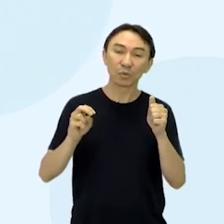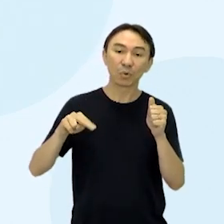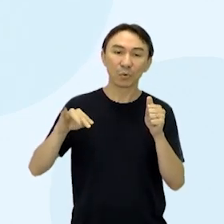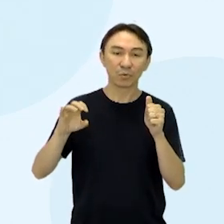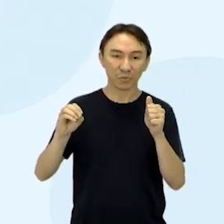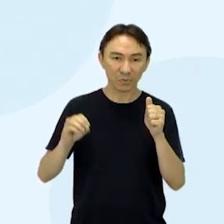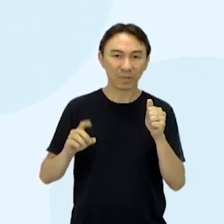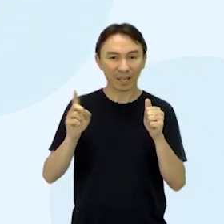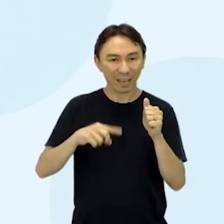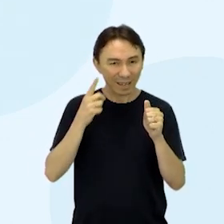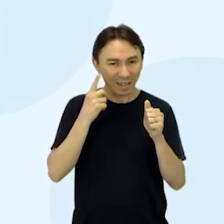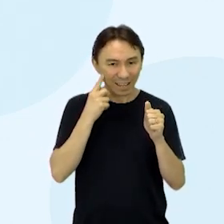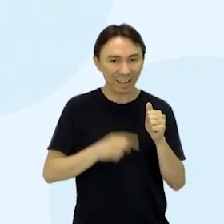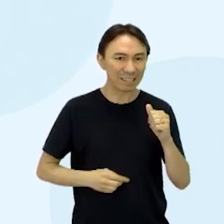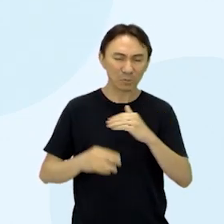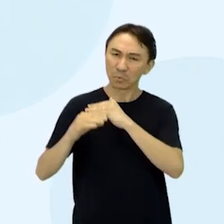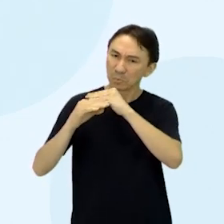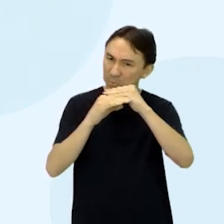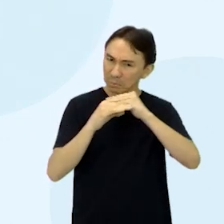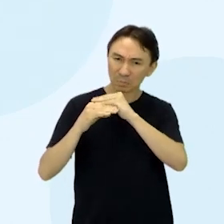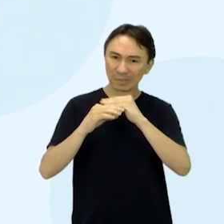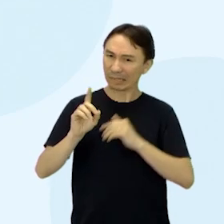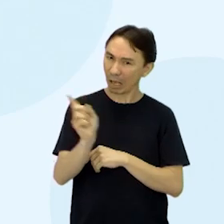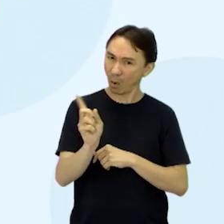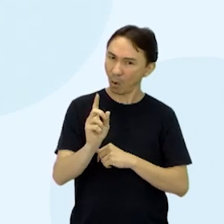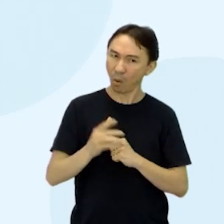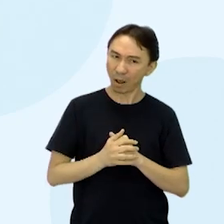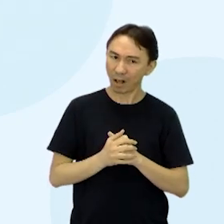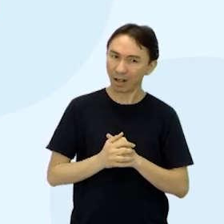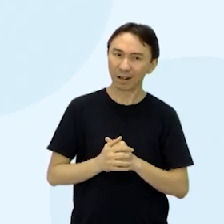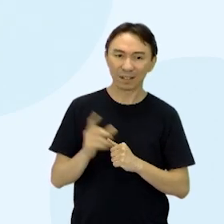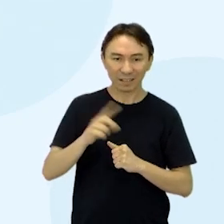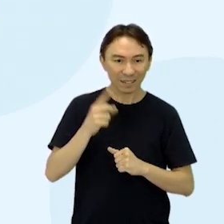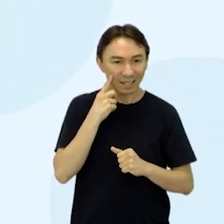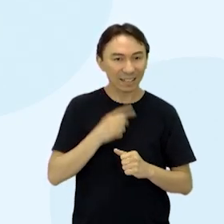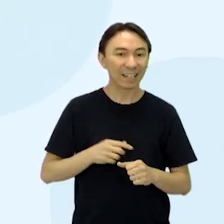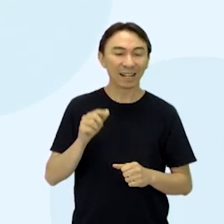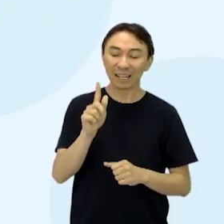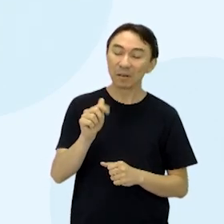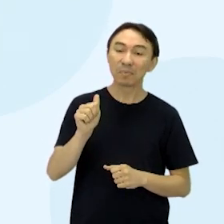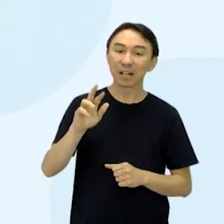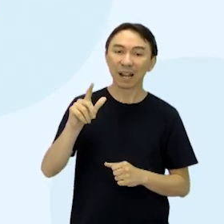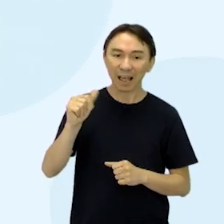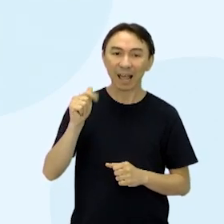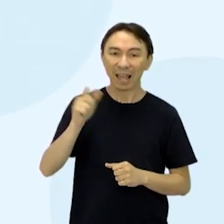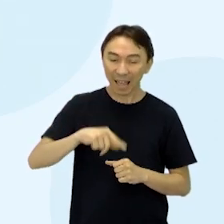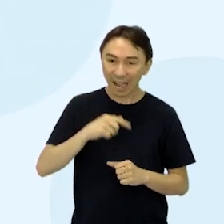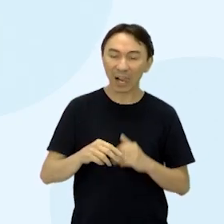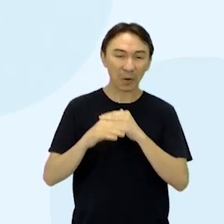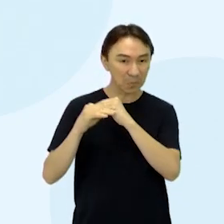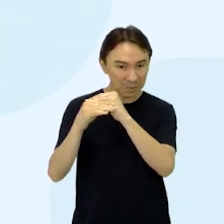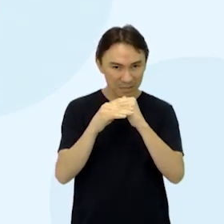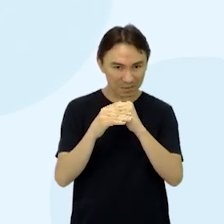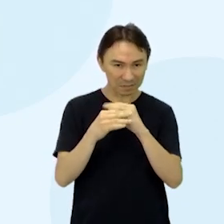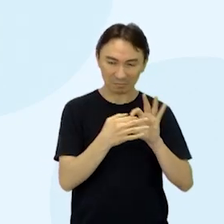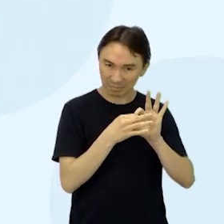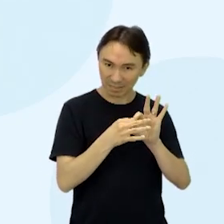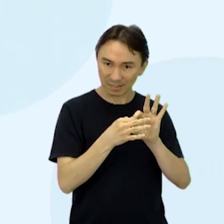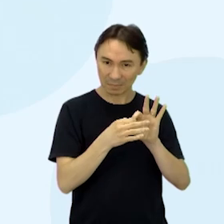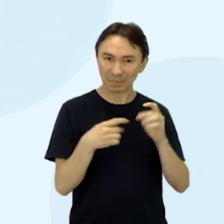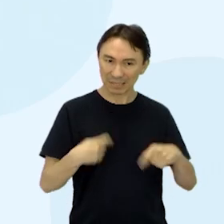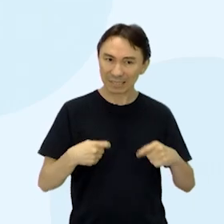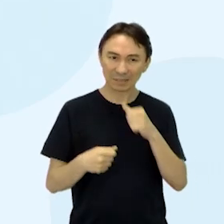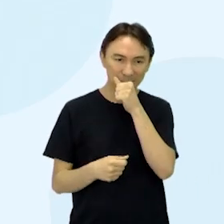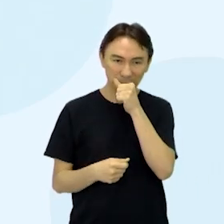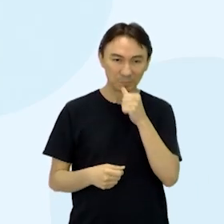não recursiva e a sequência construída por Gabriela, ela é recursiva. Na letra B, a sequência de Antônio,